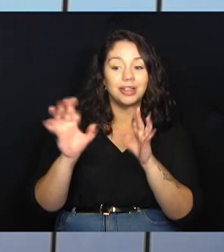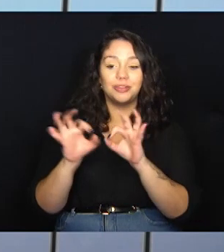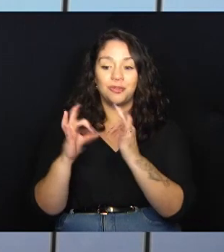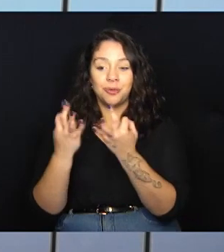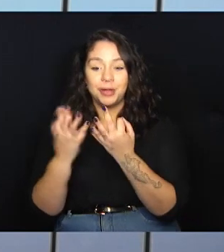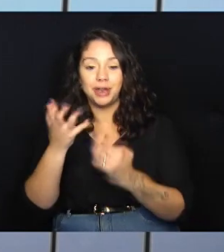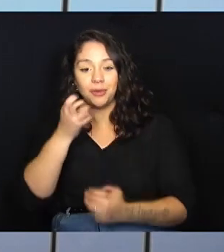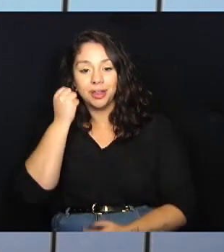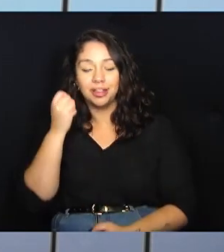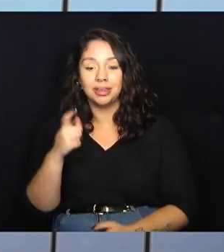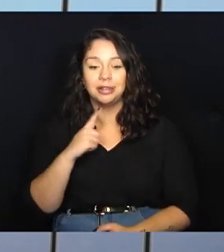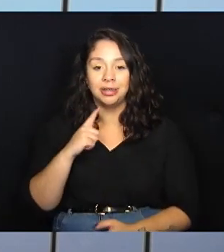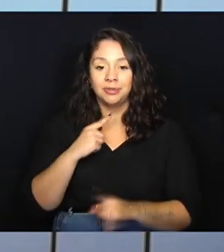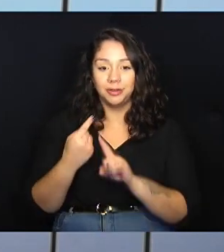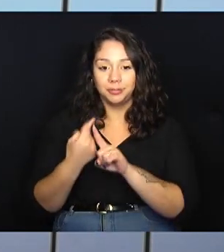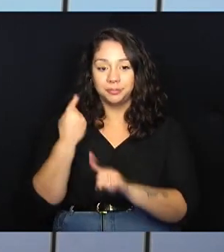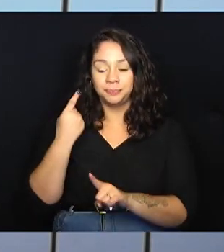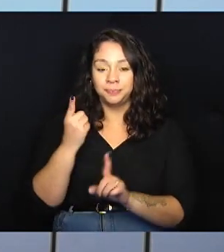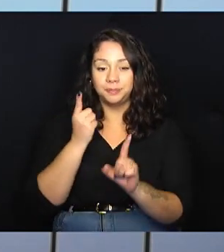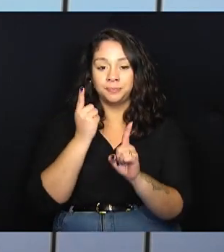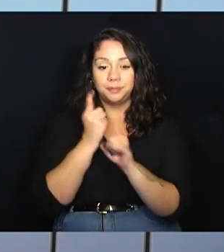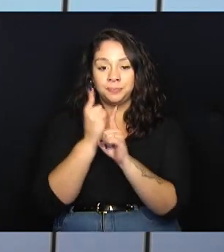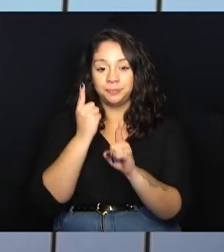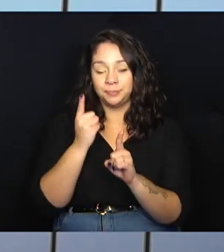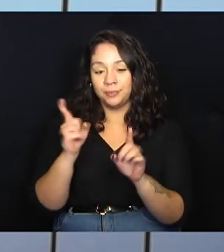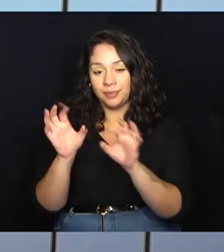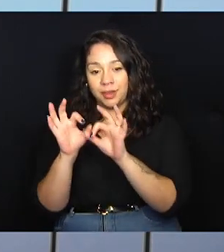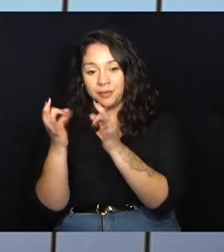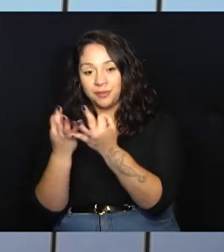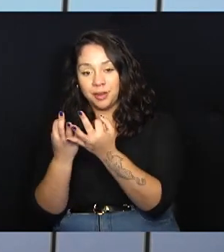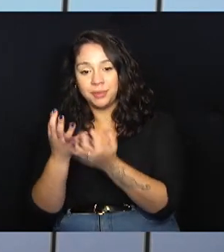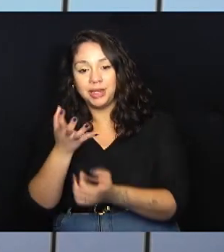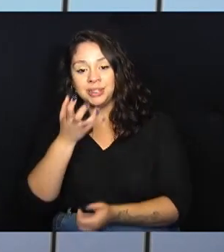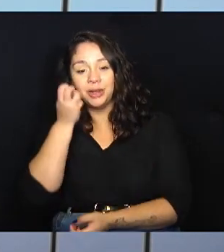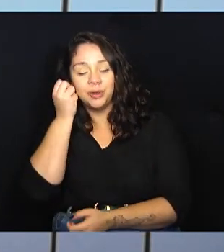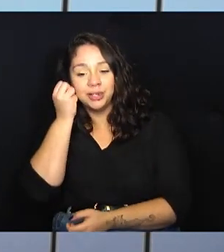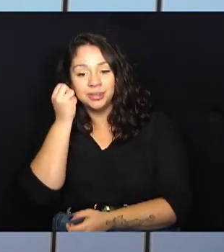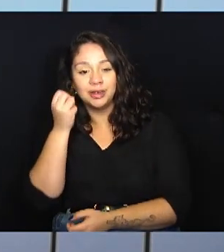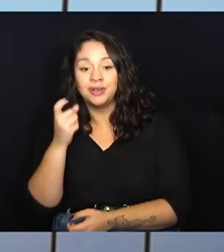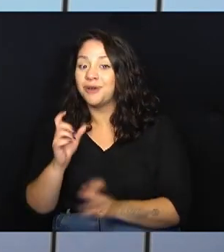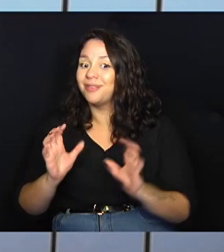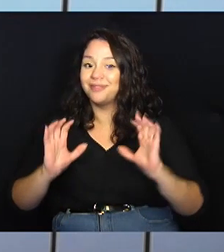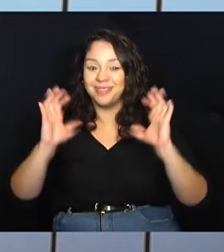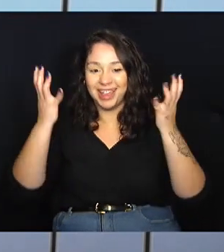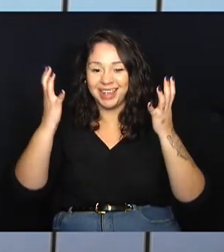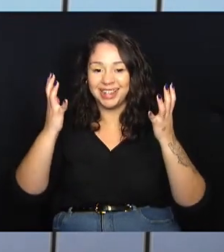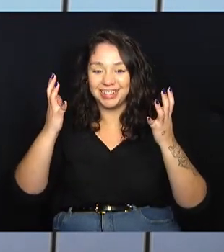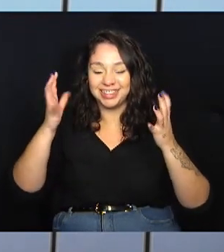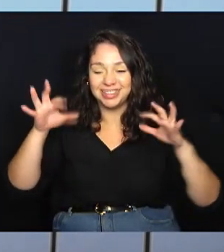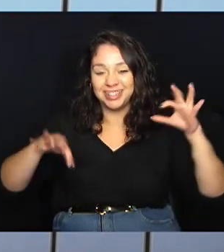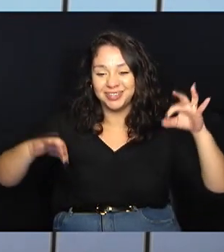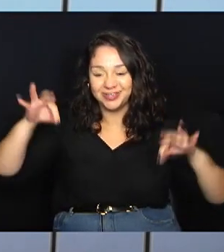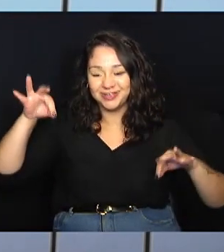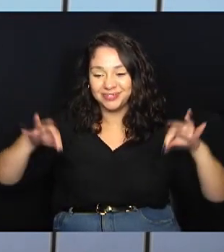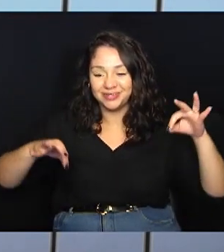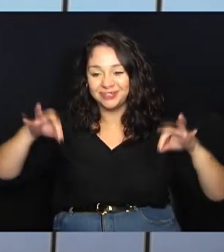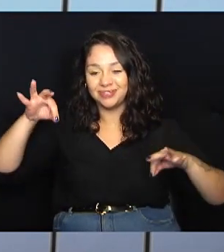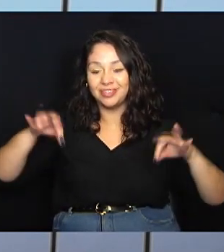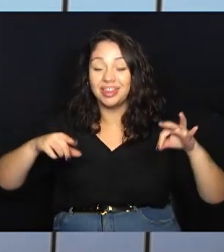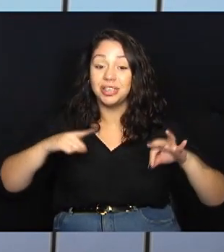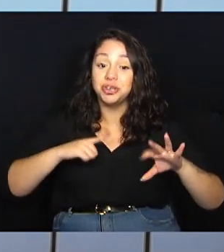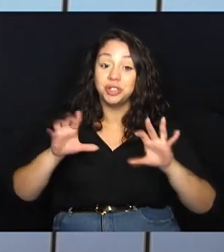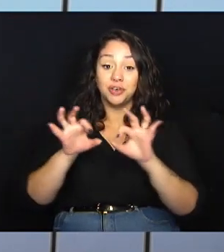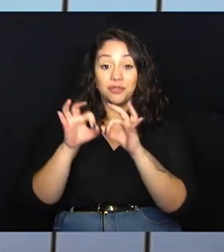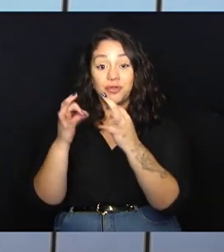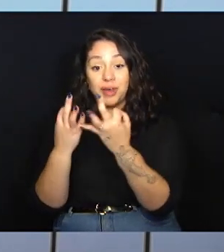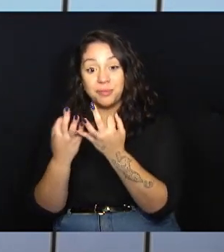nós tivemos um encontro entre as famílias acolhedoras, foi uma festa julina, e tínhamos lá famílias de